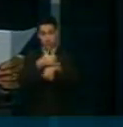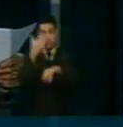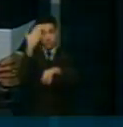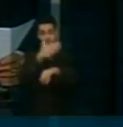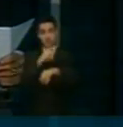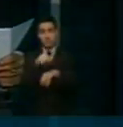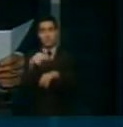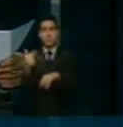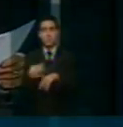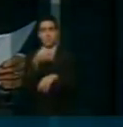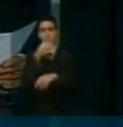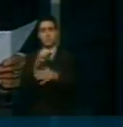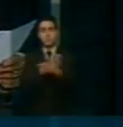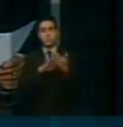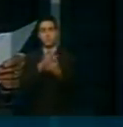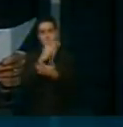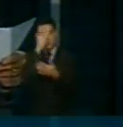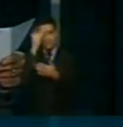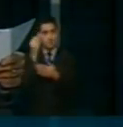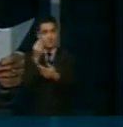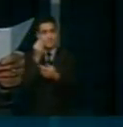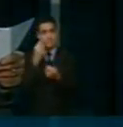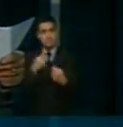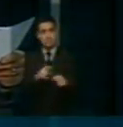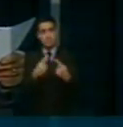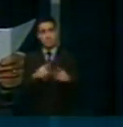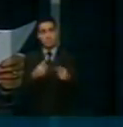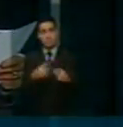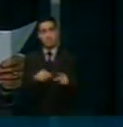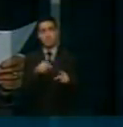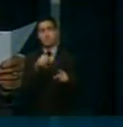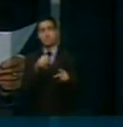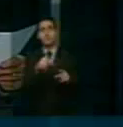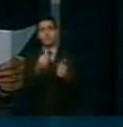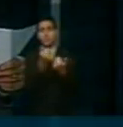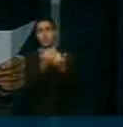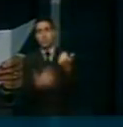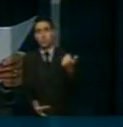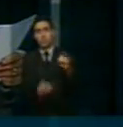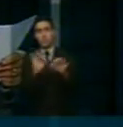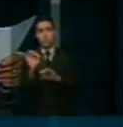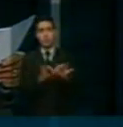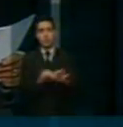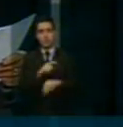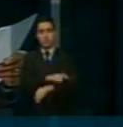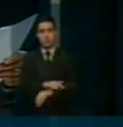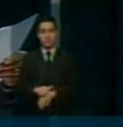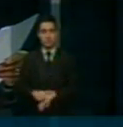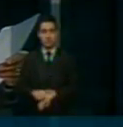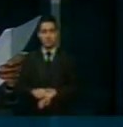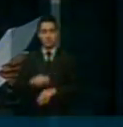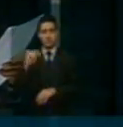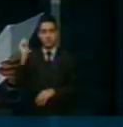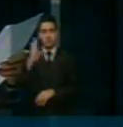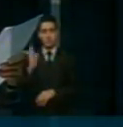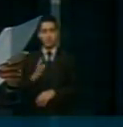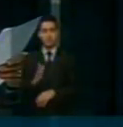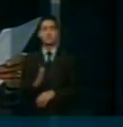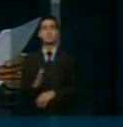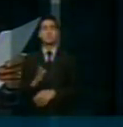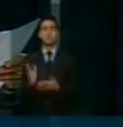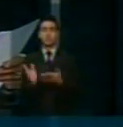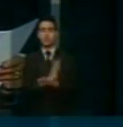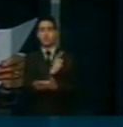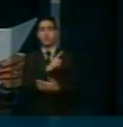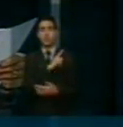de visão dos que tentavam destruir a hierarquia e a disciplina. O Brasil livrou-se do governo